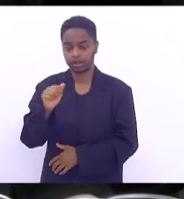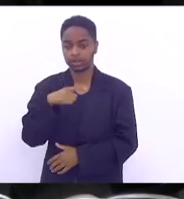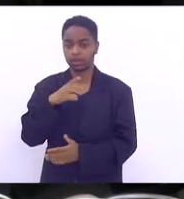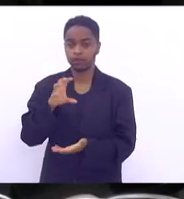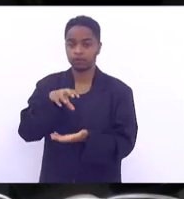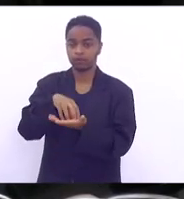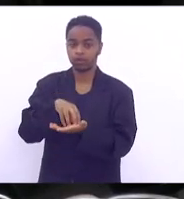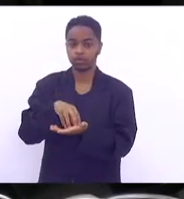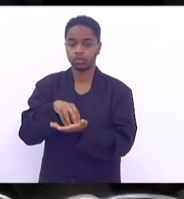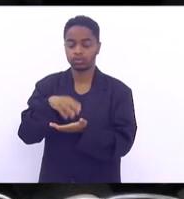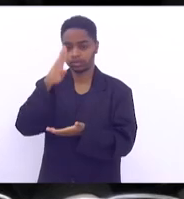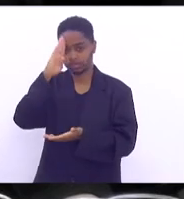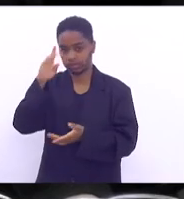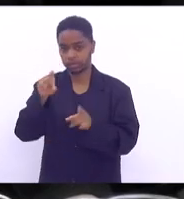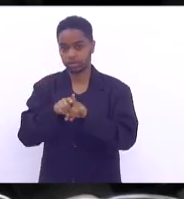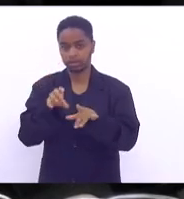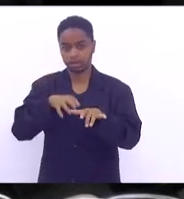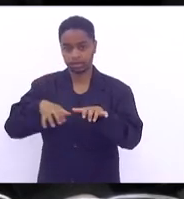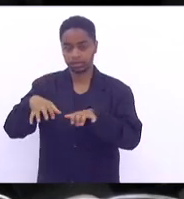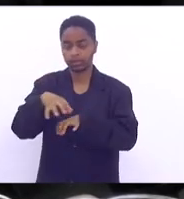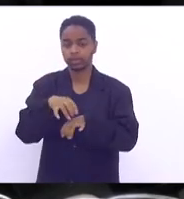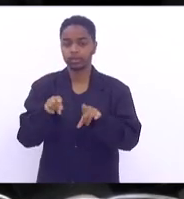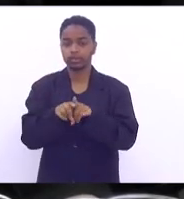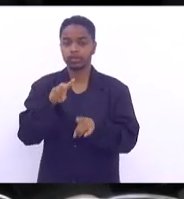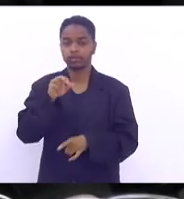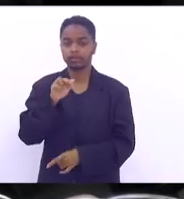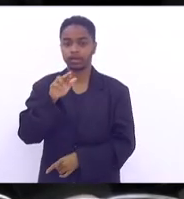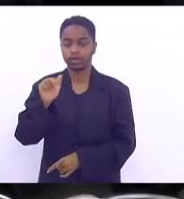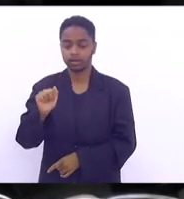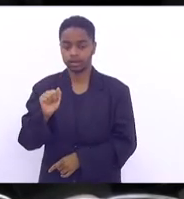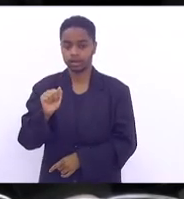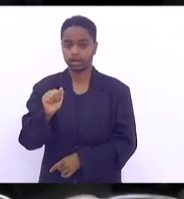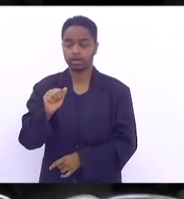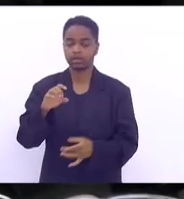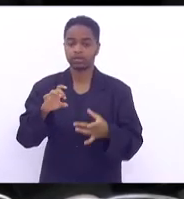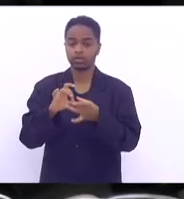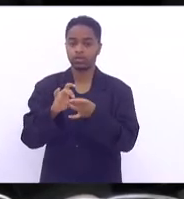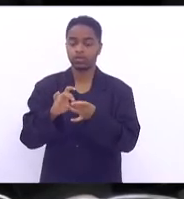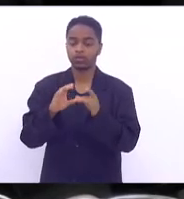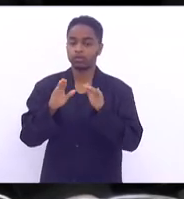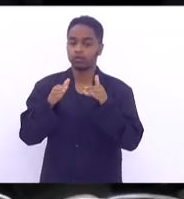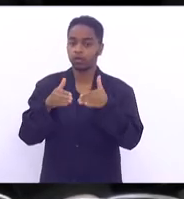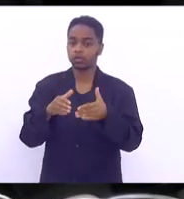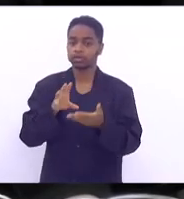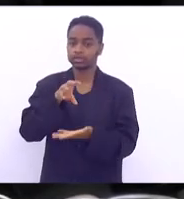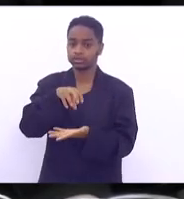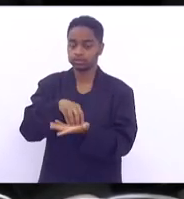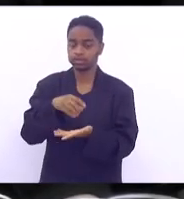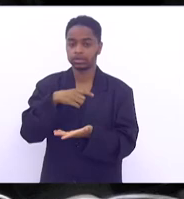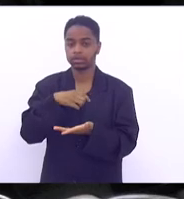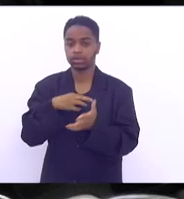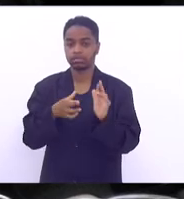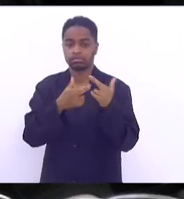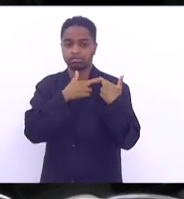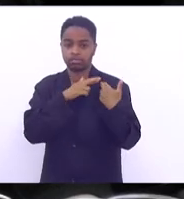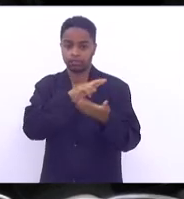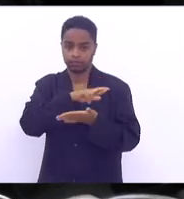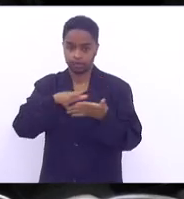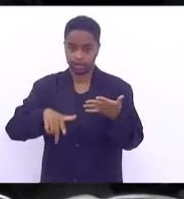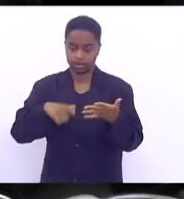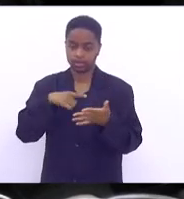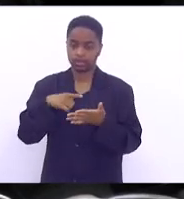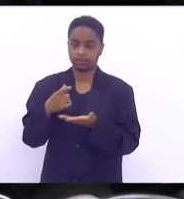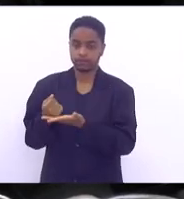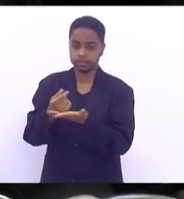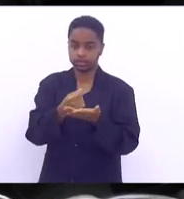Fórum Regional, e a vara cível de Magé, que é do Fórum Central, ela tem diversas atribuições, vai de fazenda pública